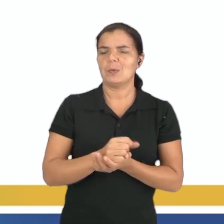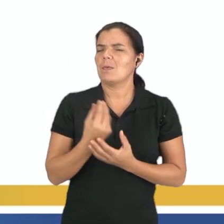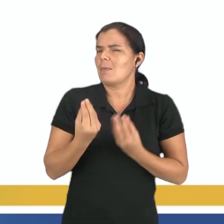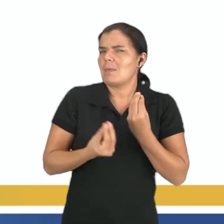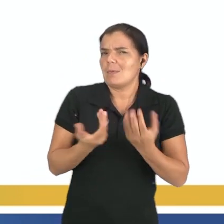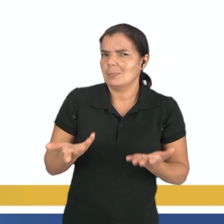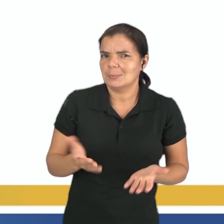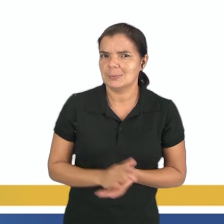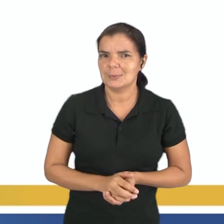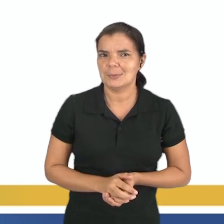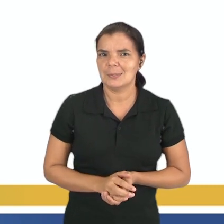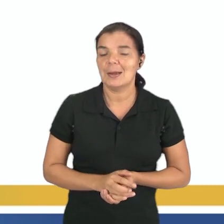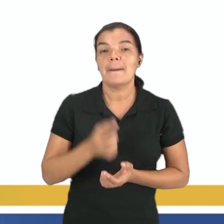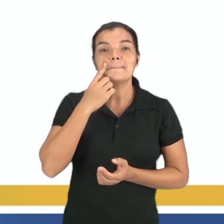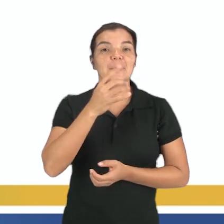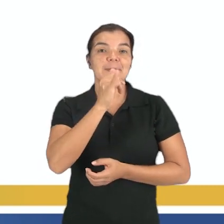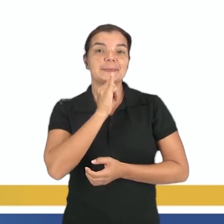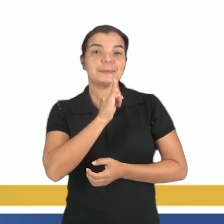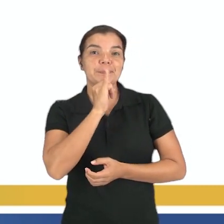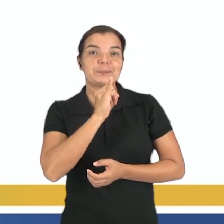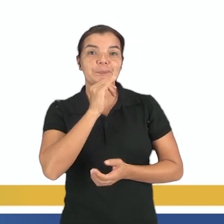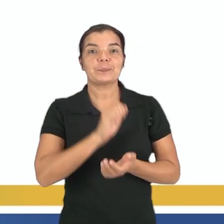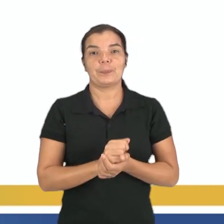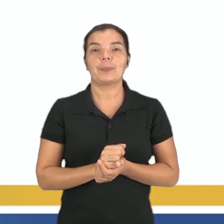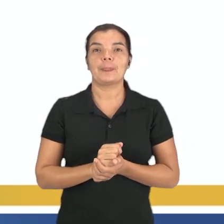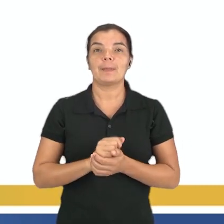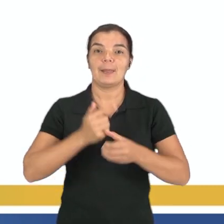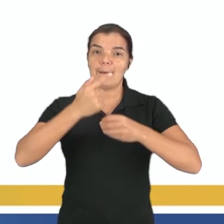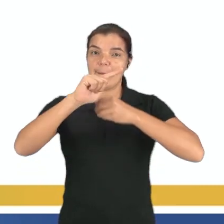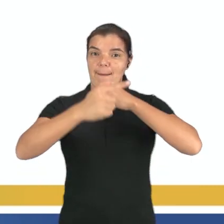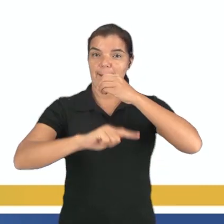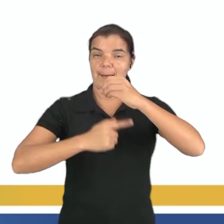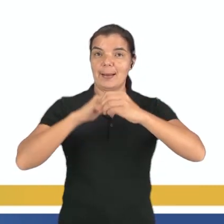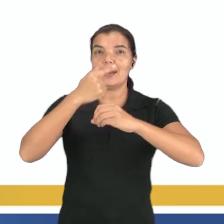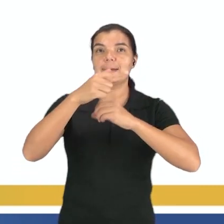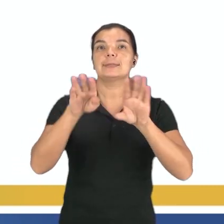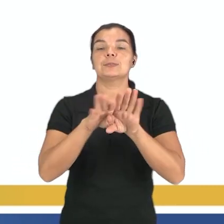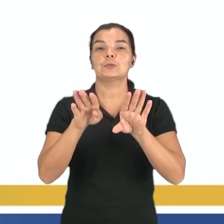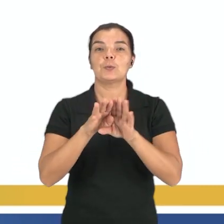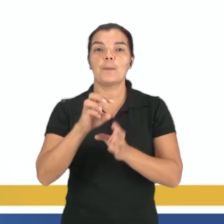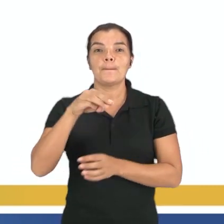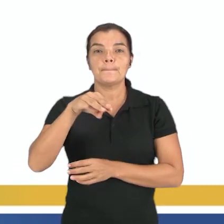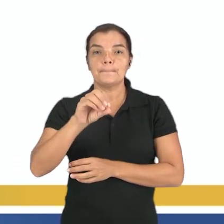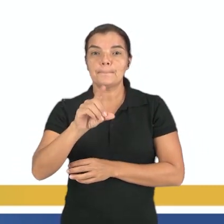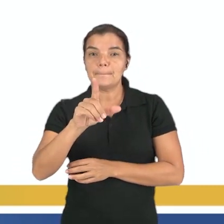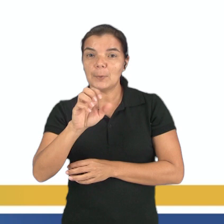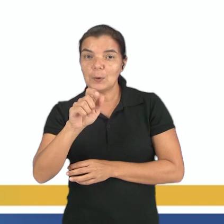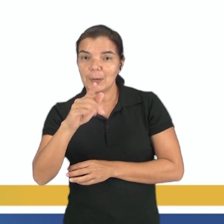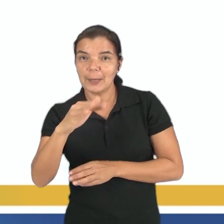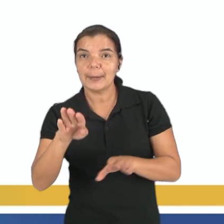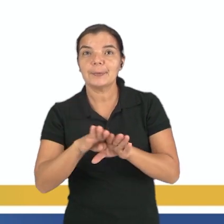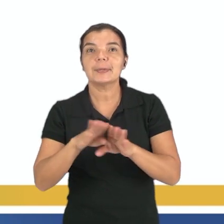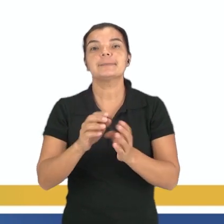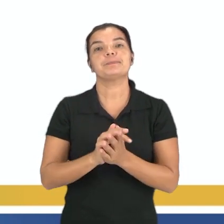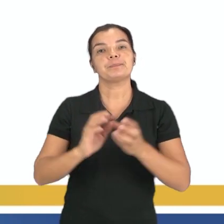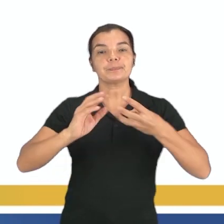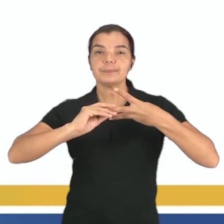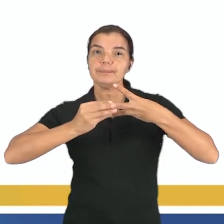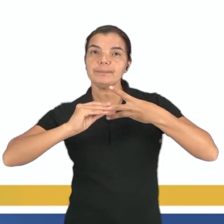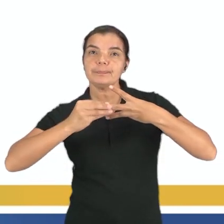assim? Aí a gente tem, por exemplo, átomo, molécula, organóide, que a gente também pode chamar de organela,